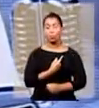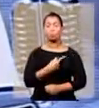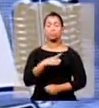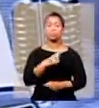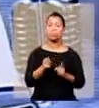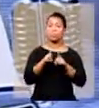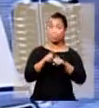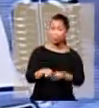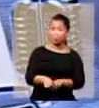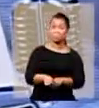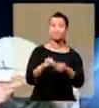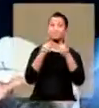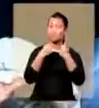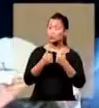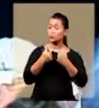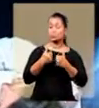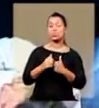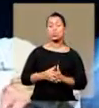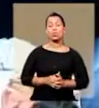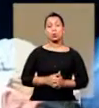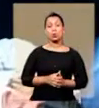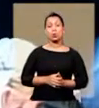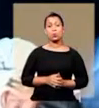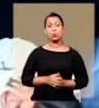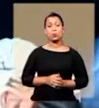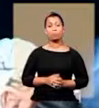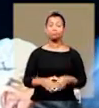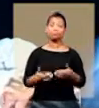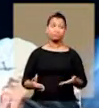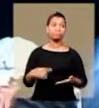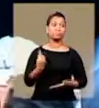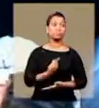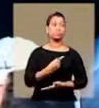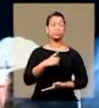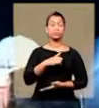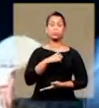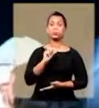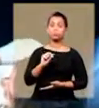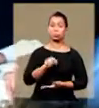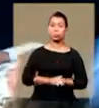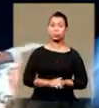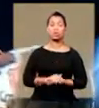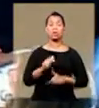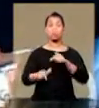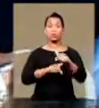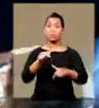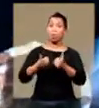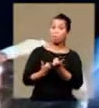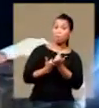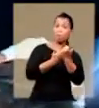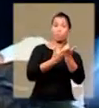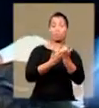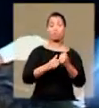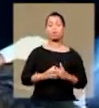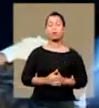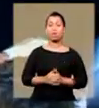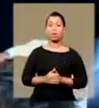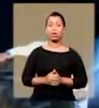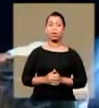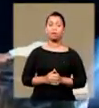Nós temos o emprego apoiado, né? Que só esse ano nós